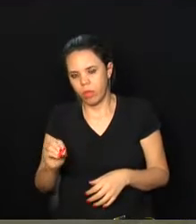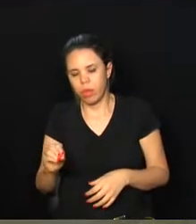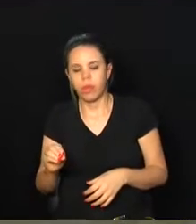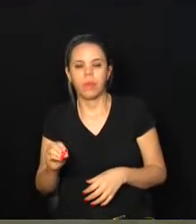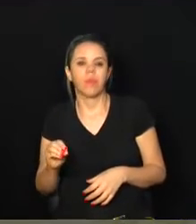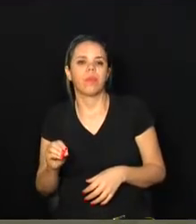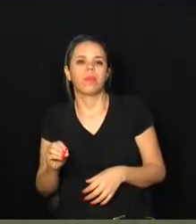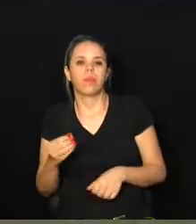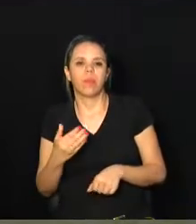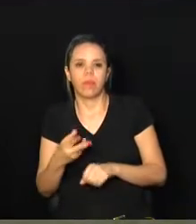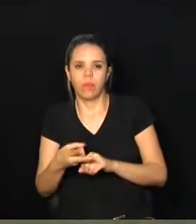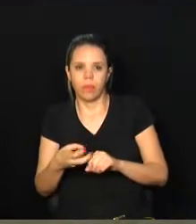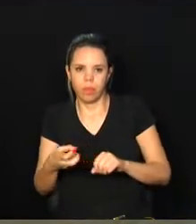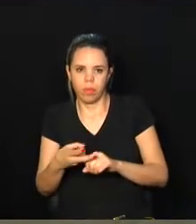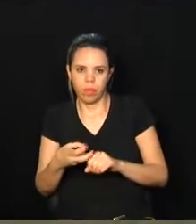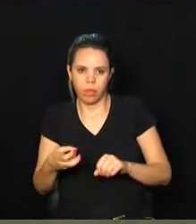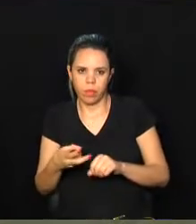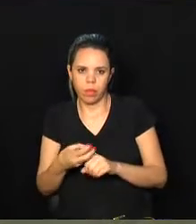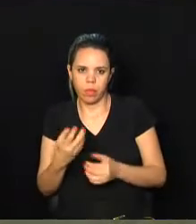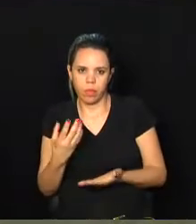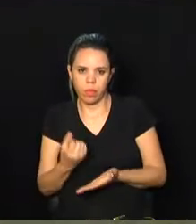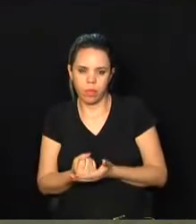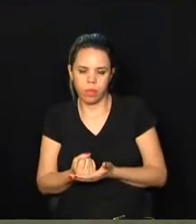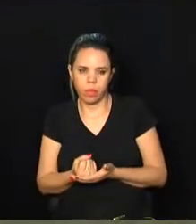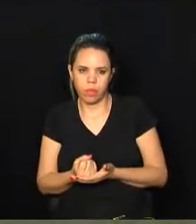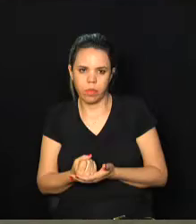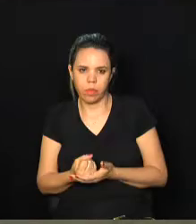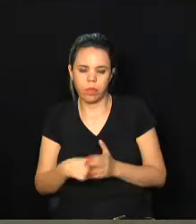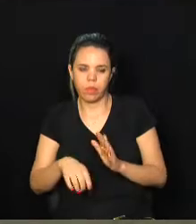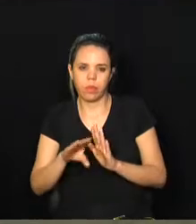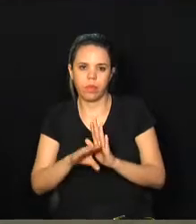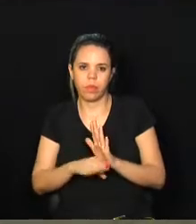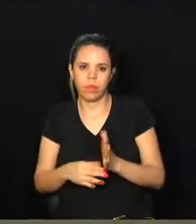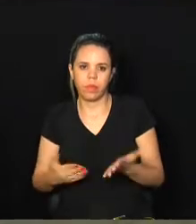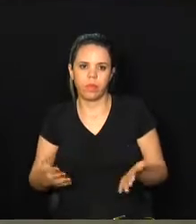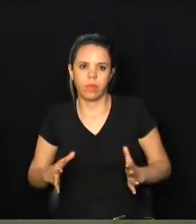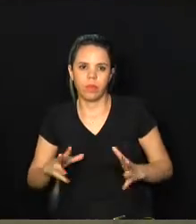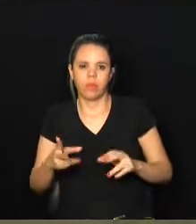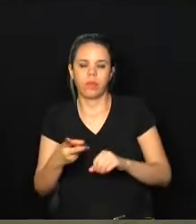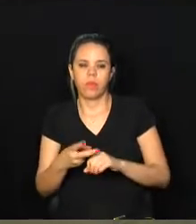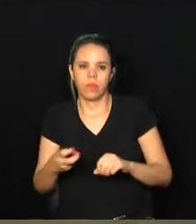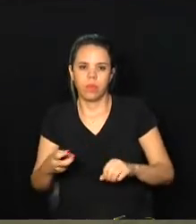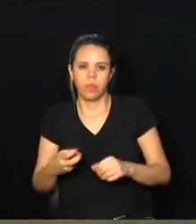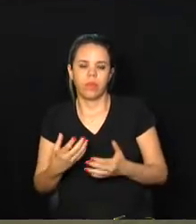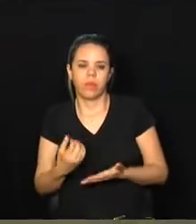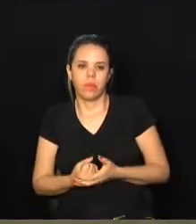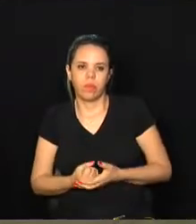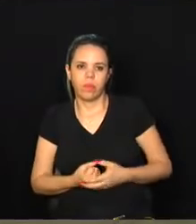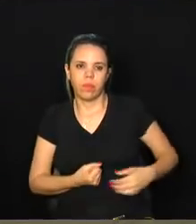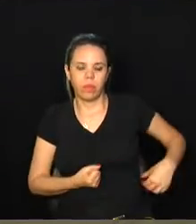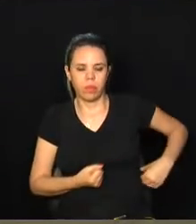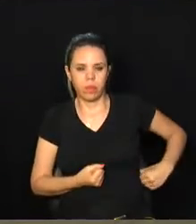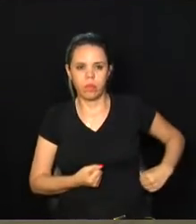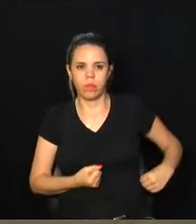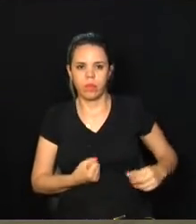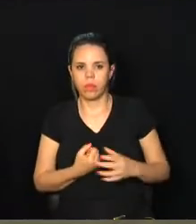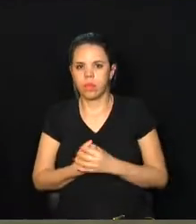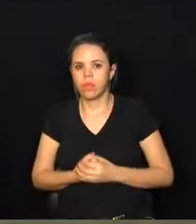são aplicativos, e chamava programa, agora chamam tudo de aplicativo. É